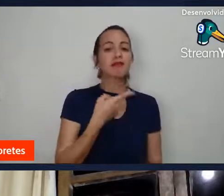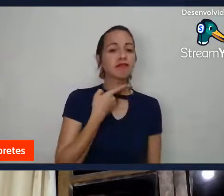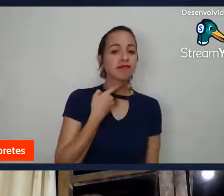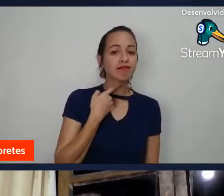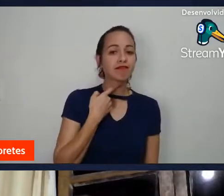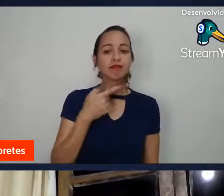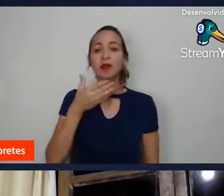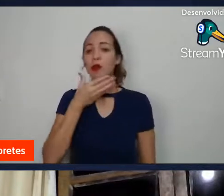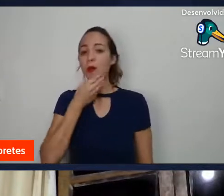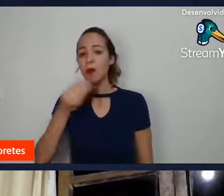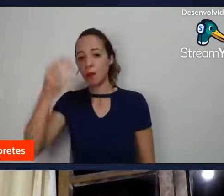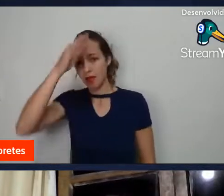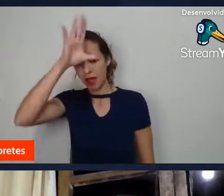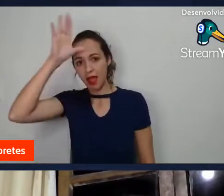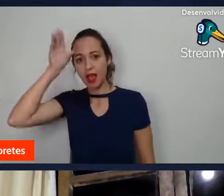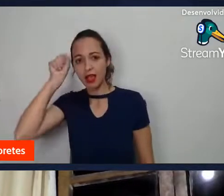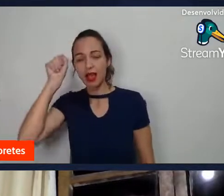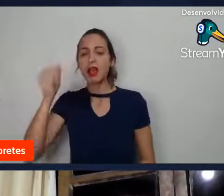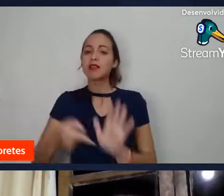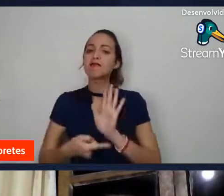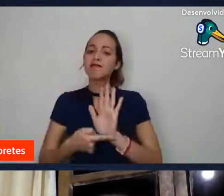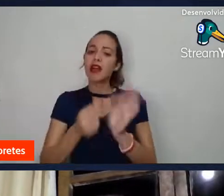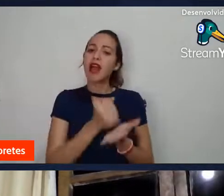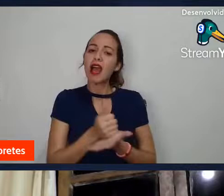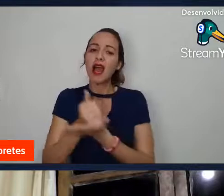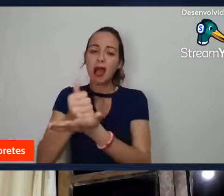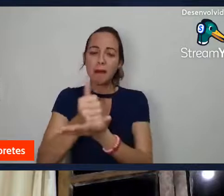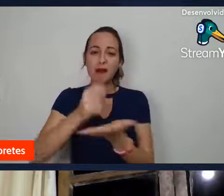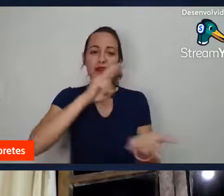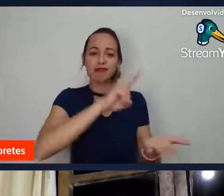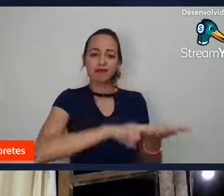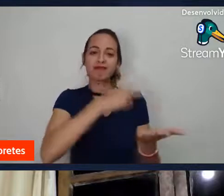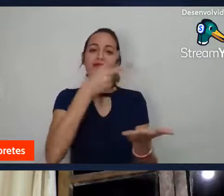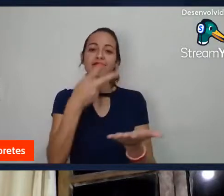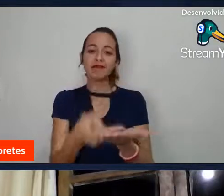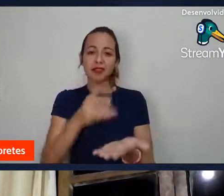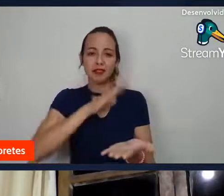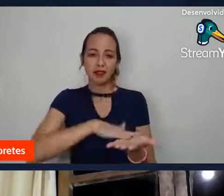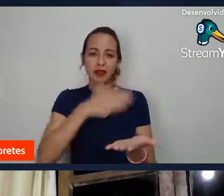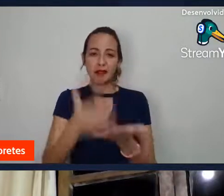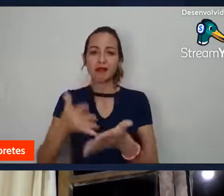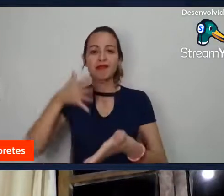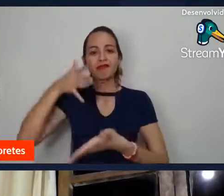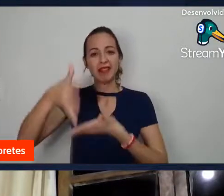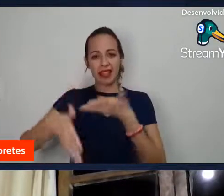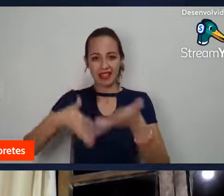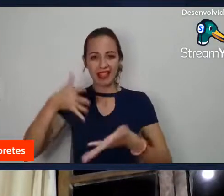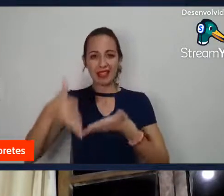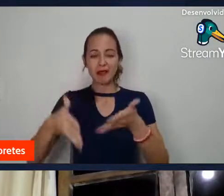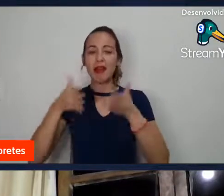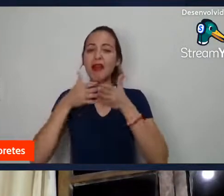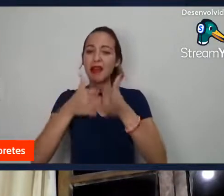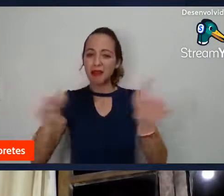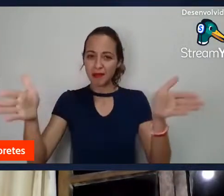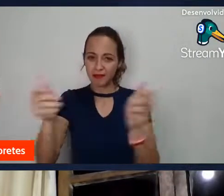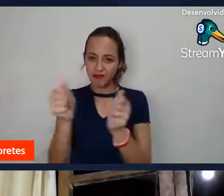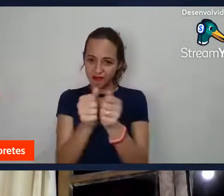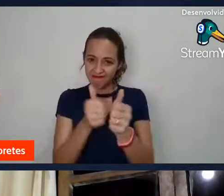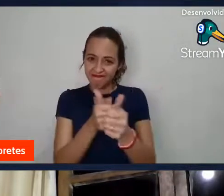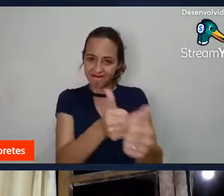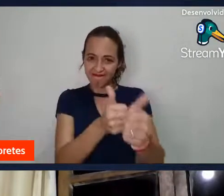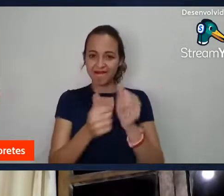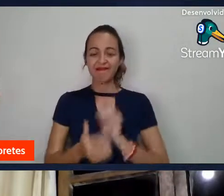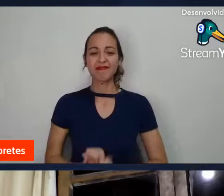Cássia, que vai nos ajudar nesse primeiro momento, que é a introdução, né, dos nossos trabalhos, a abertura dos nossos trabalhos. Nesse